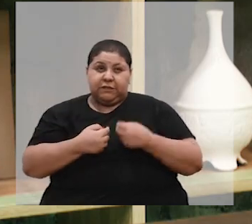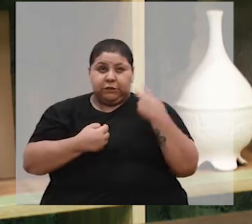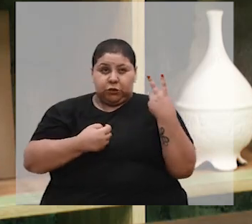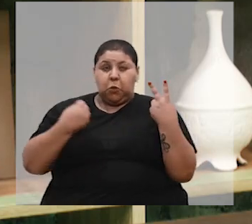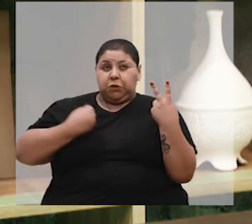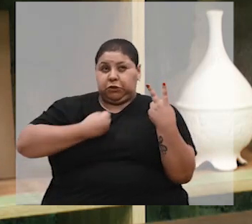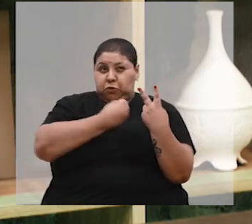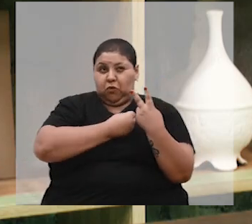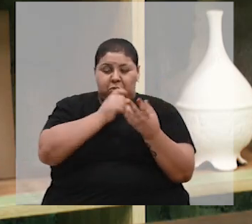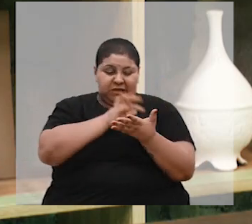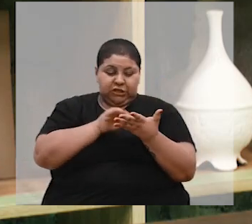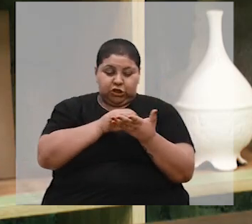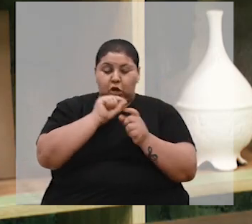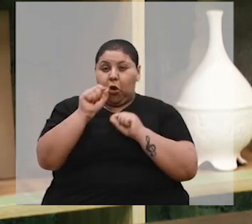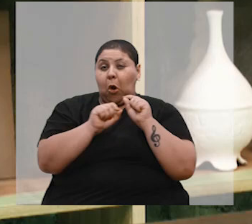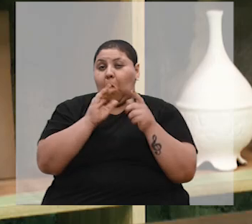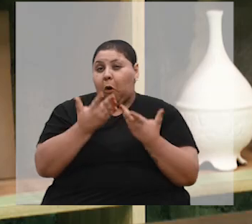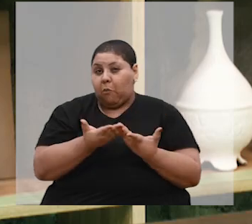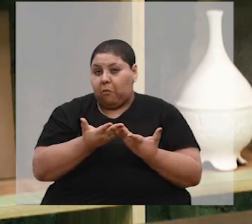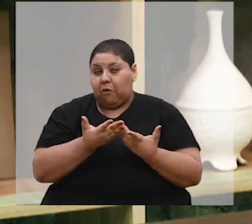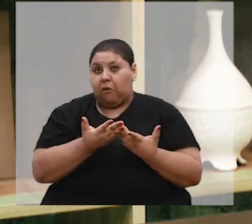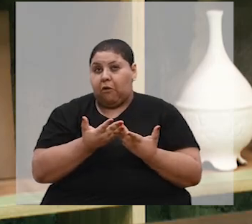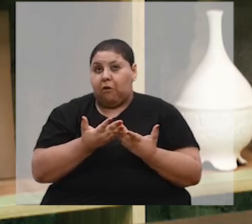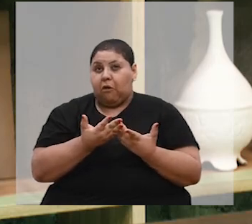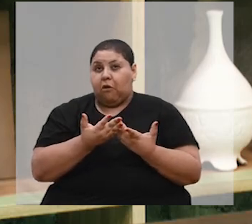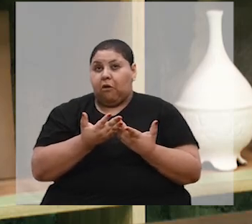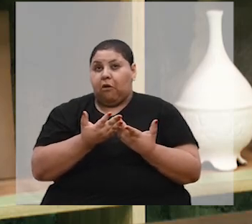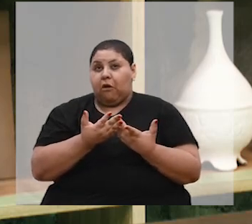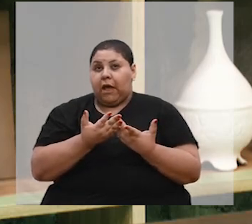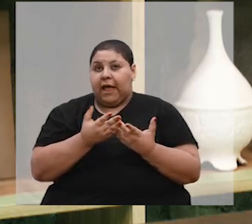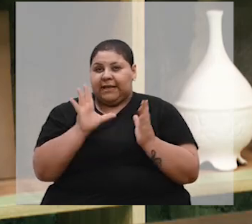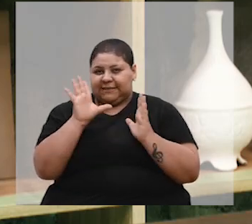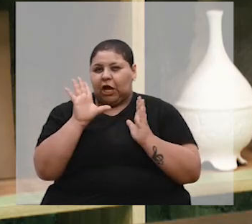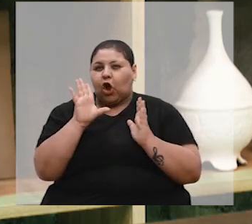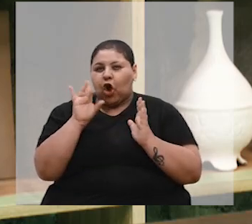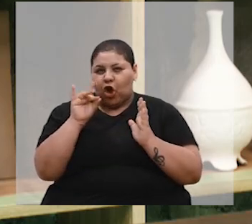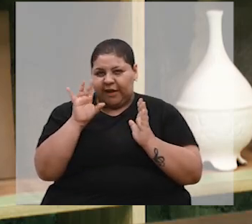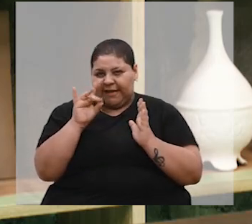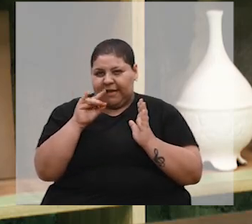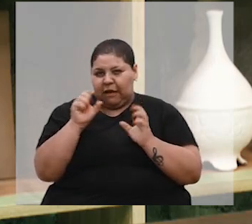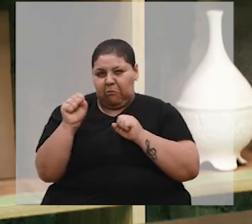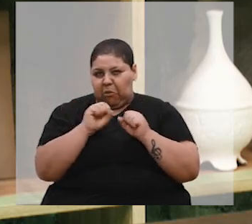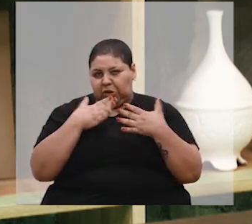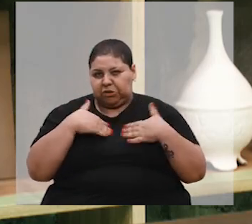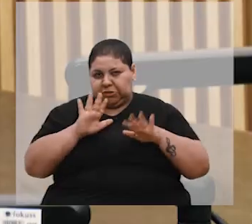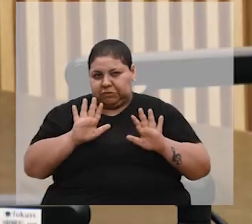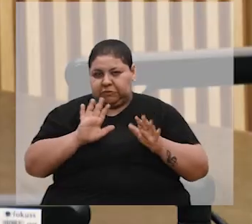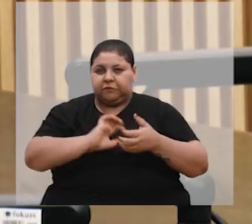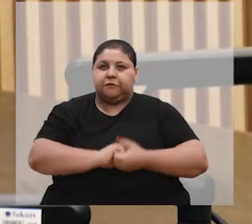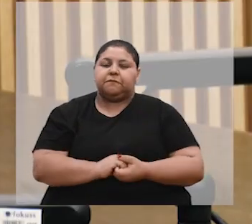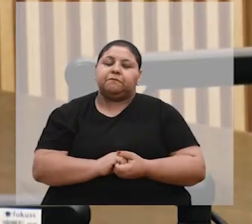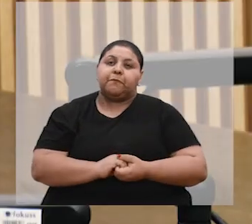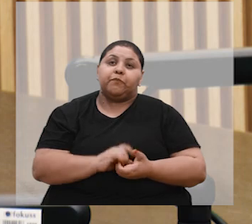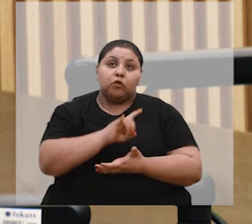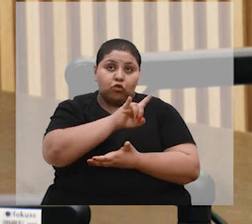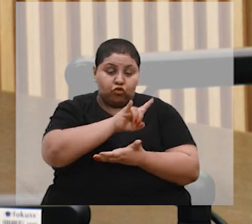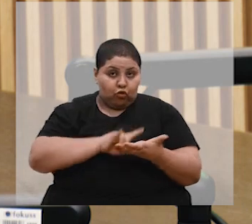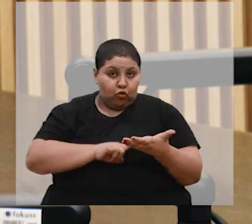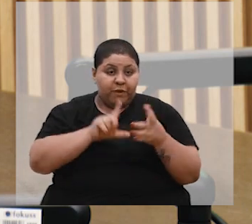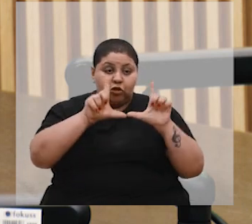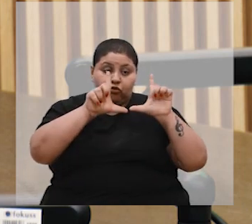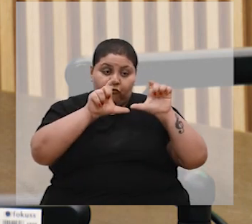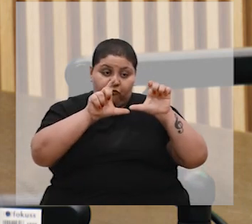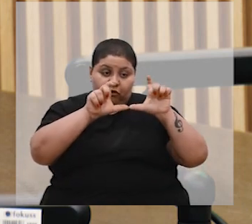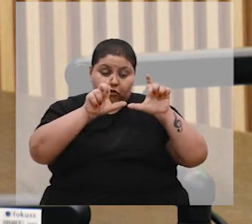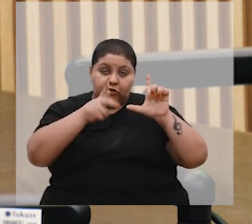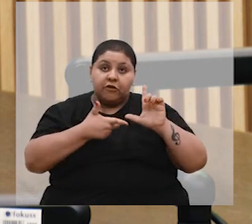na urna lá, né? Como que é a restrição dessa colinha, assim, o que pode levar tranquilo? Além do documento pessoal com foto, que